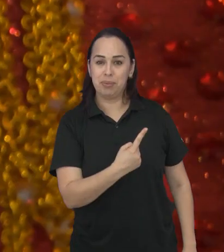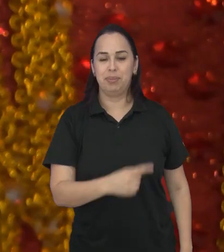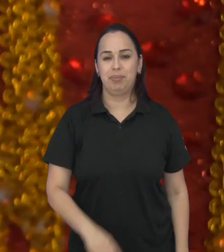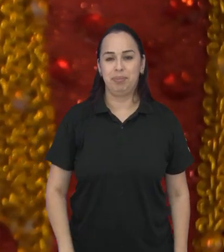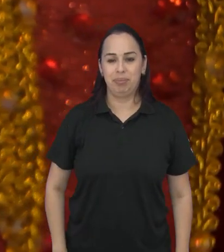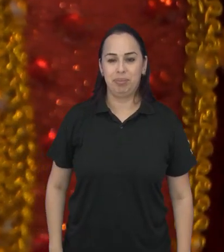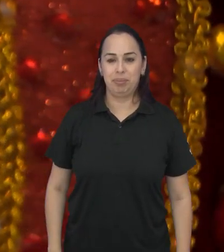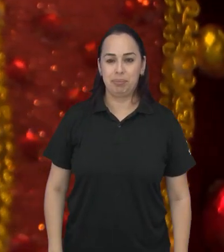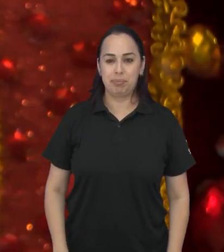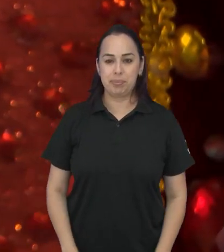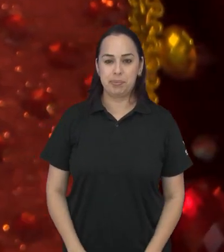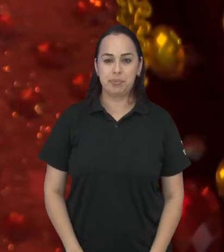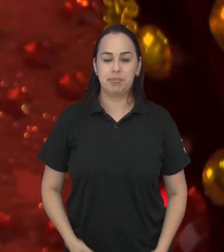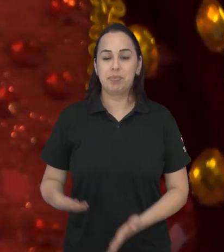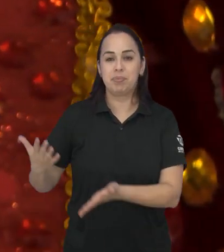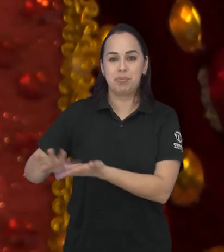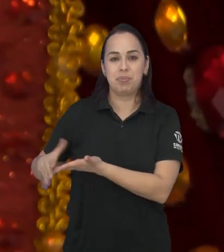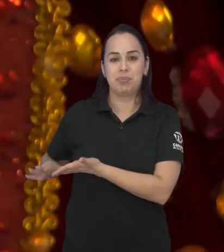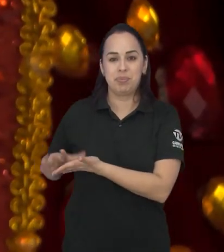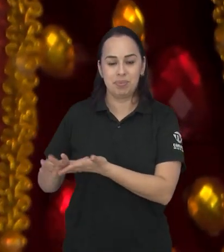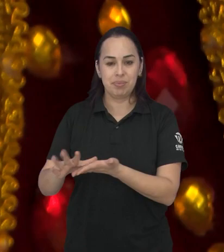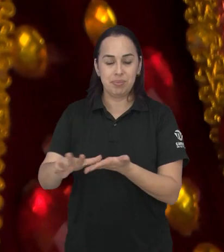1981.